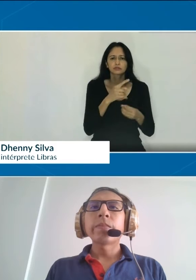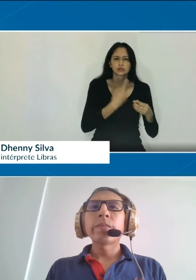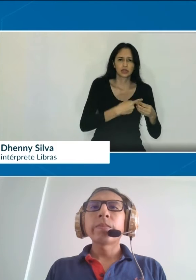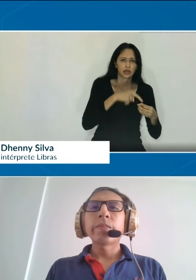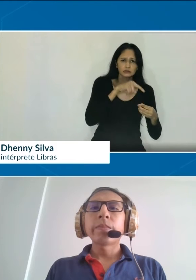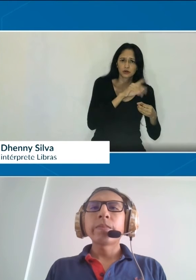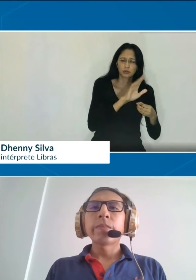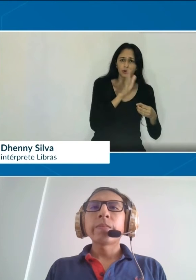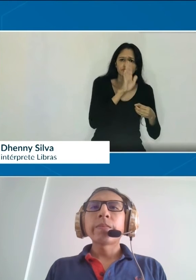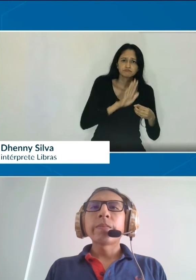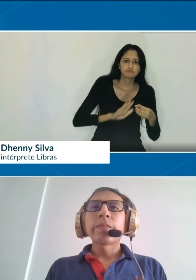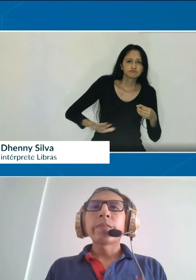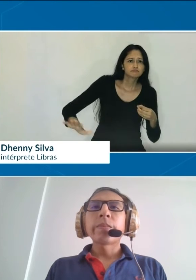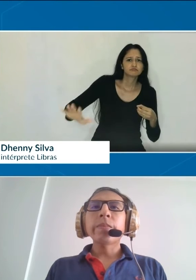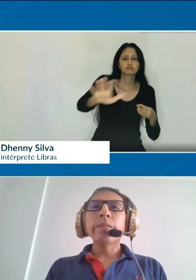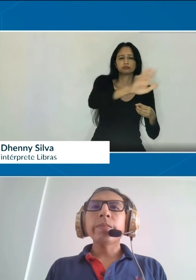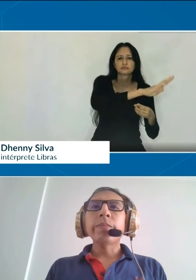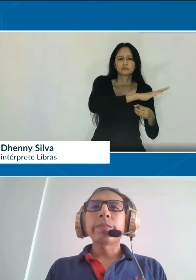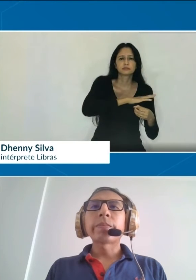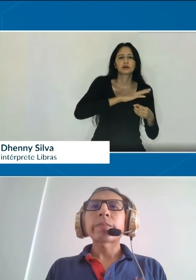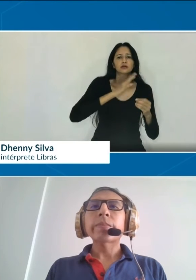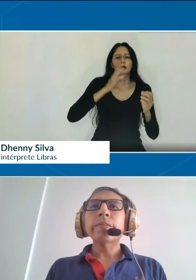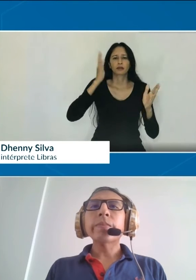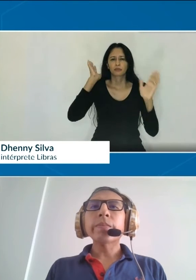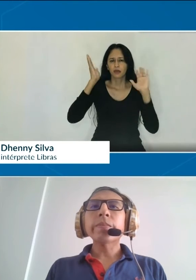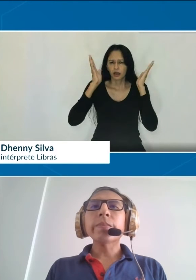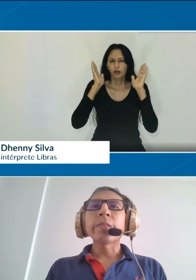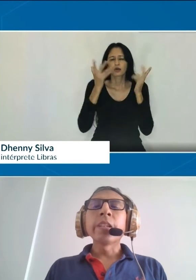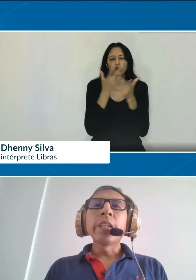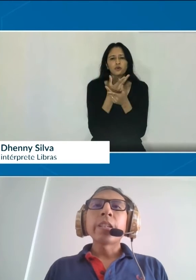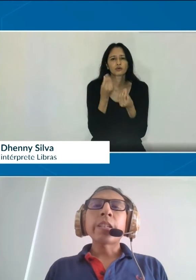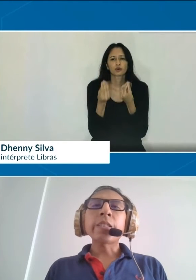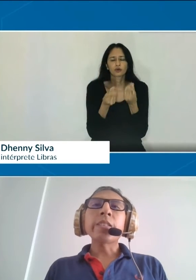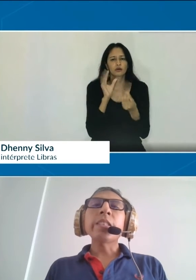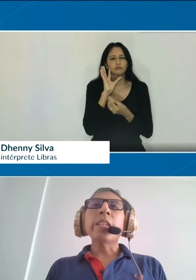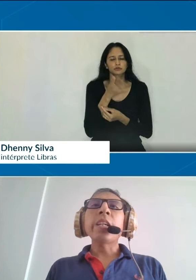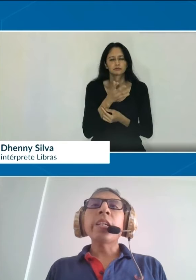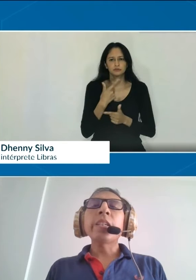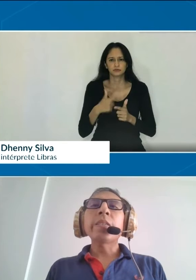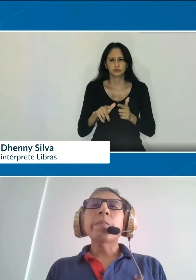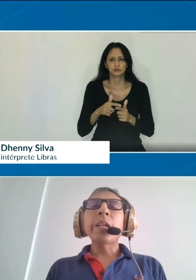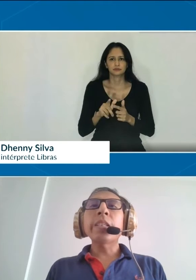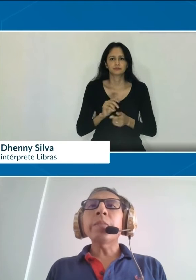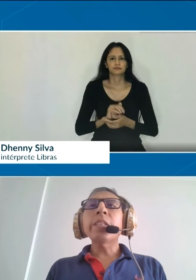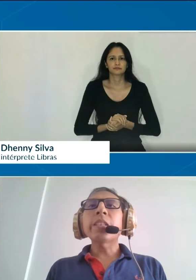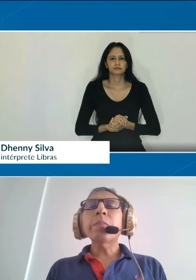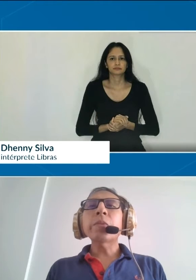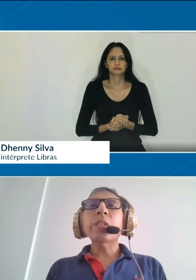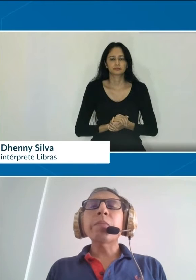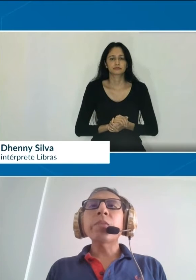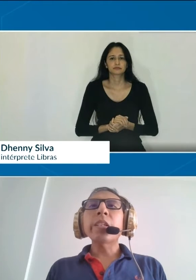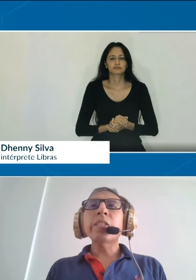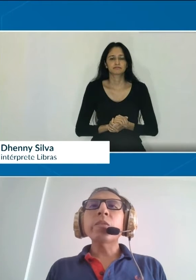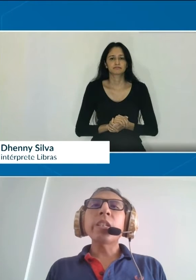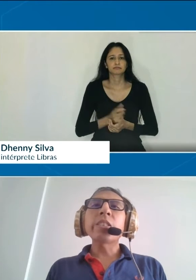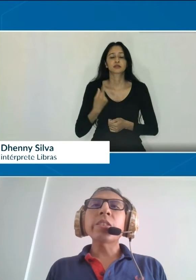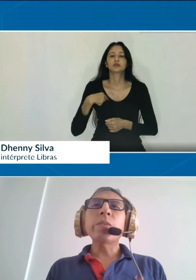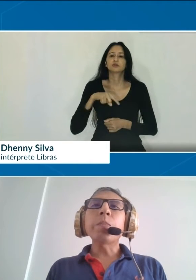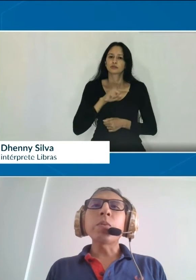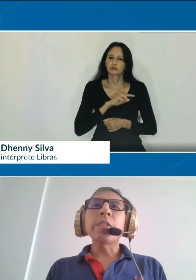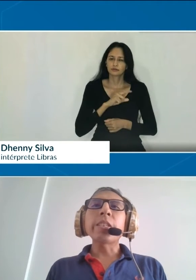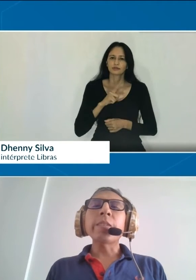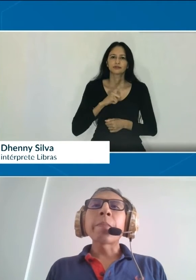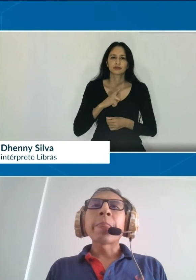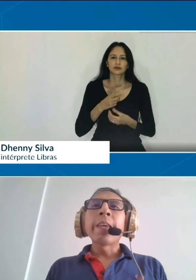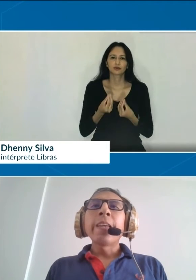pelo país afora, transporte de cargas, transporte de pessoas. Sim, praticamente temos também uma questão da